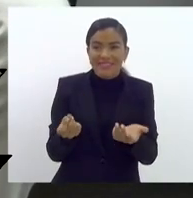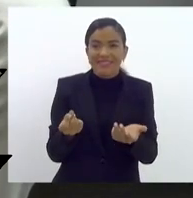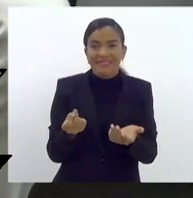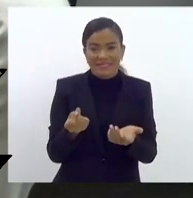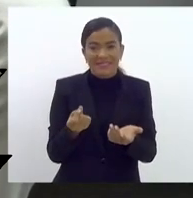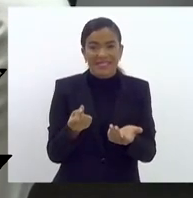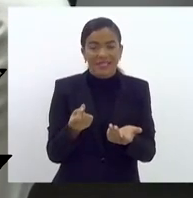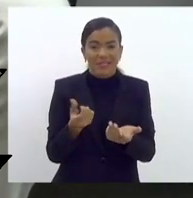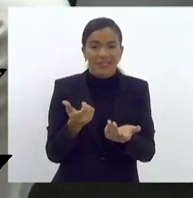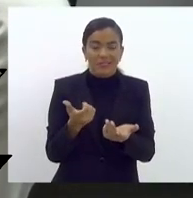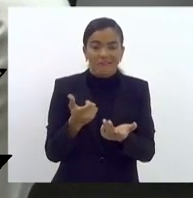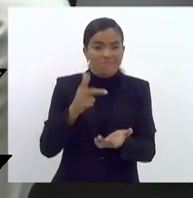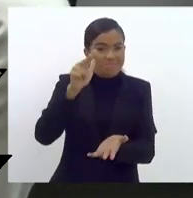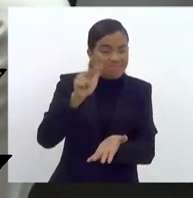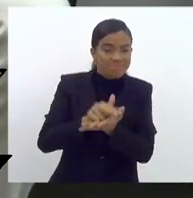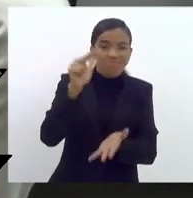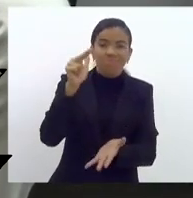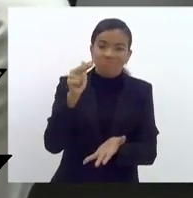assentamento